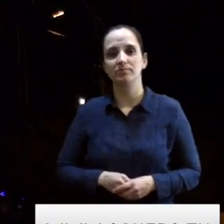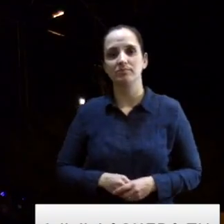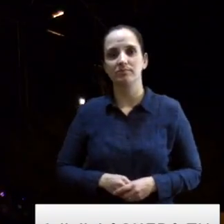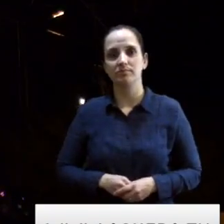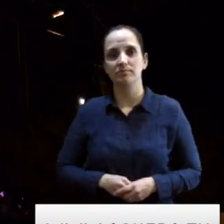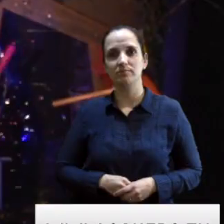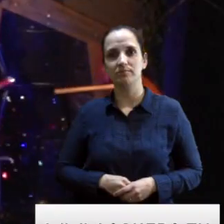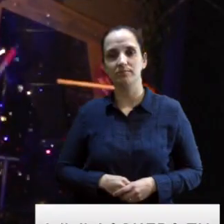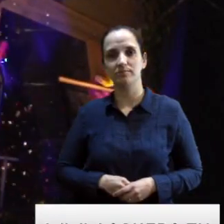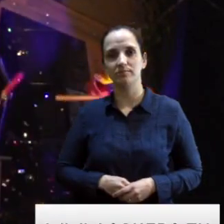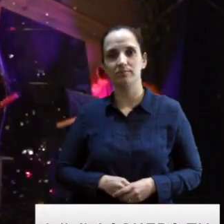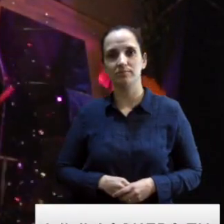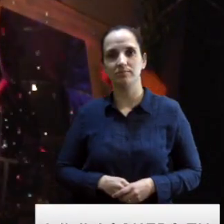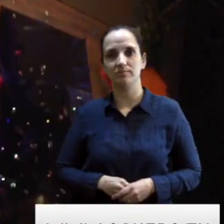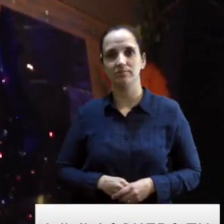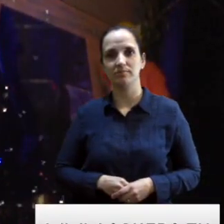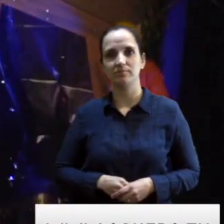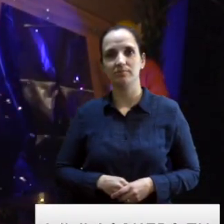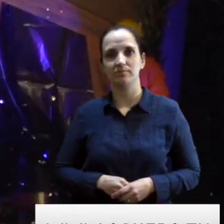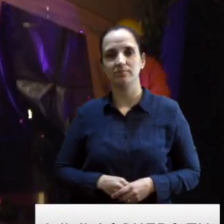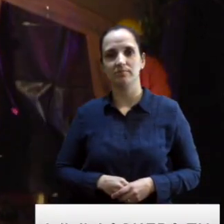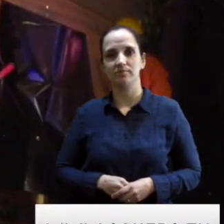esposa, olha a amante que abunda no chão.